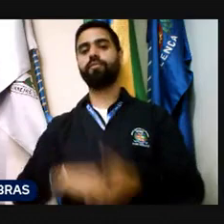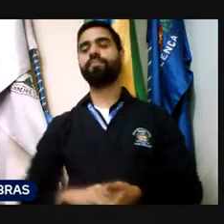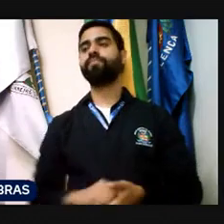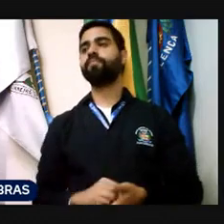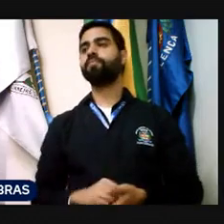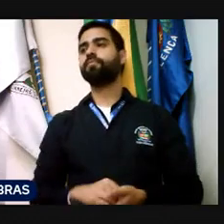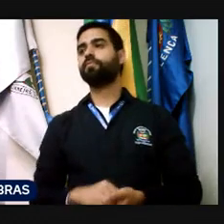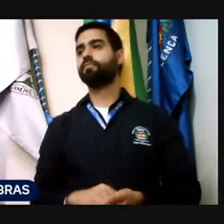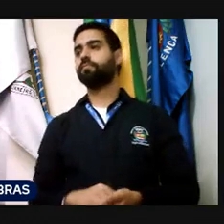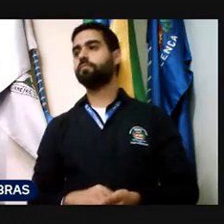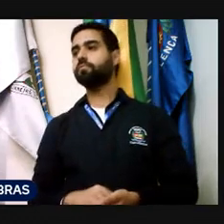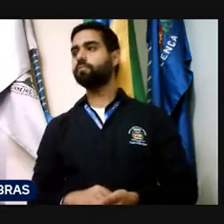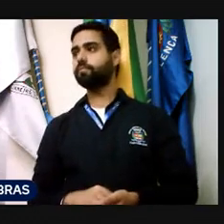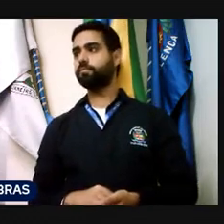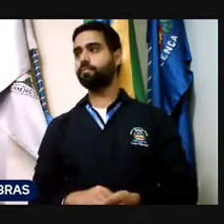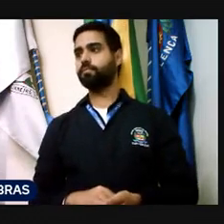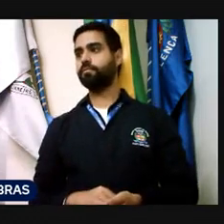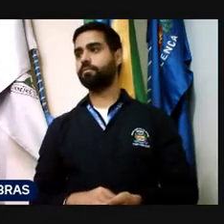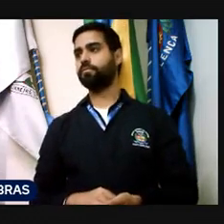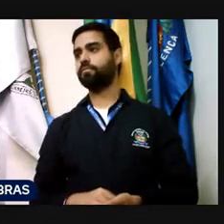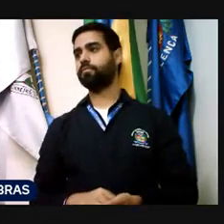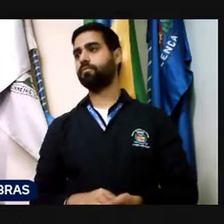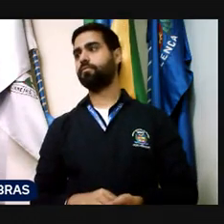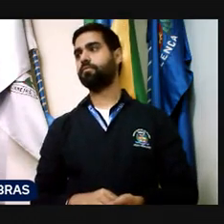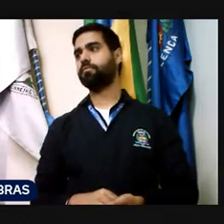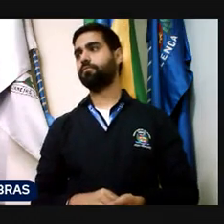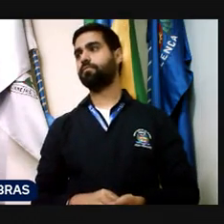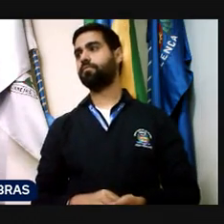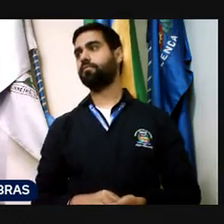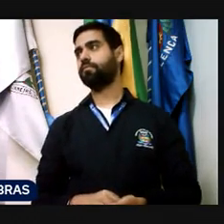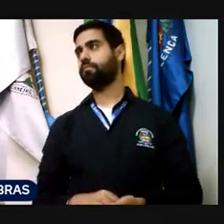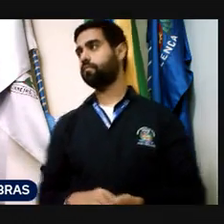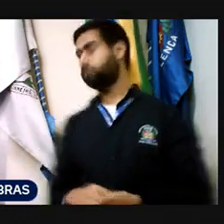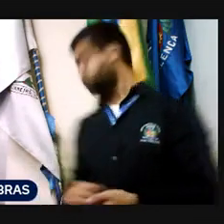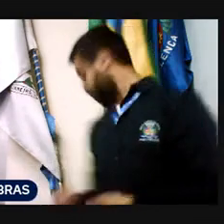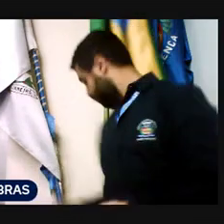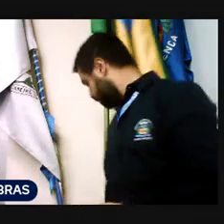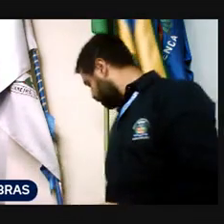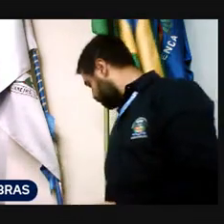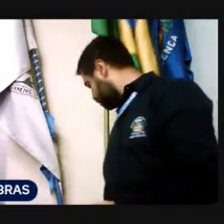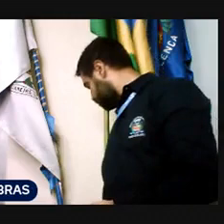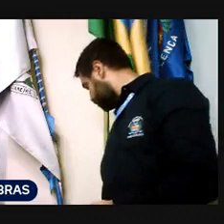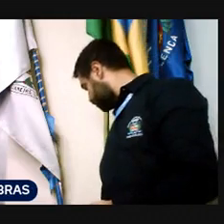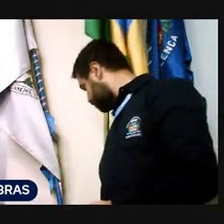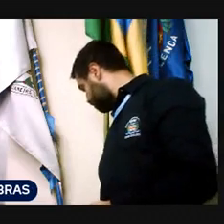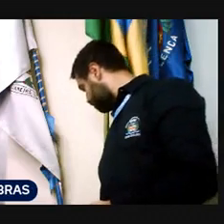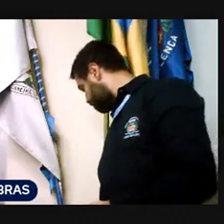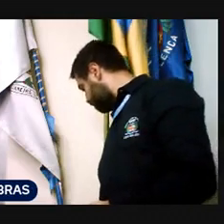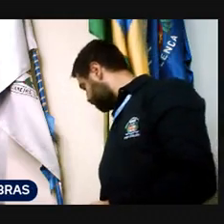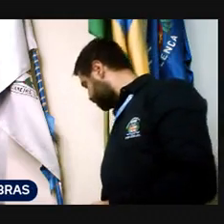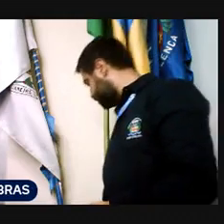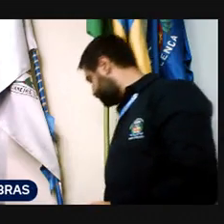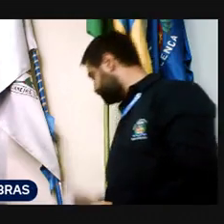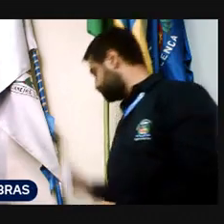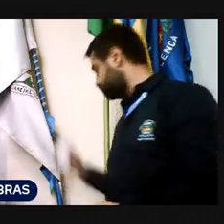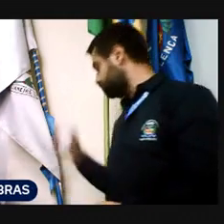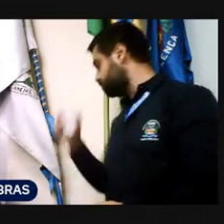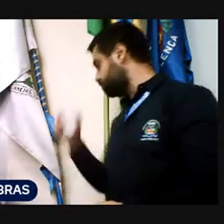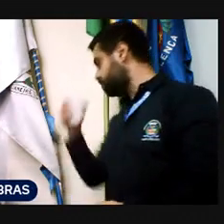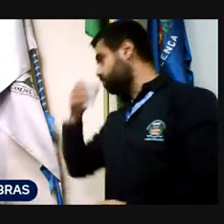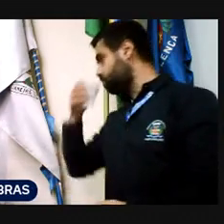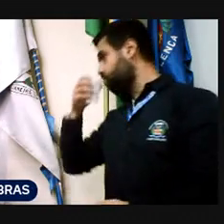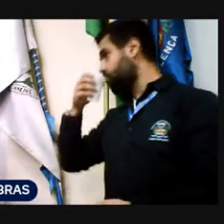Redação. Dando prosseguimento à leitura de vetos.